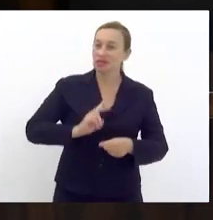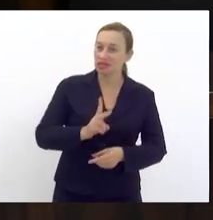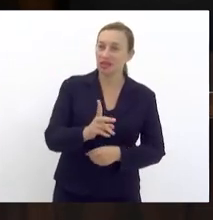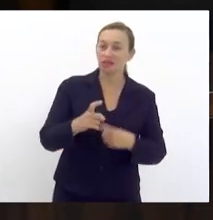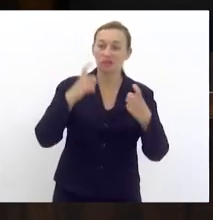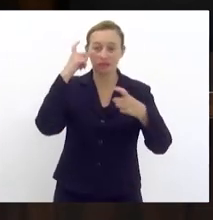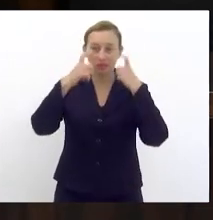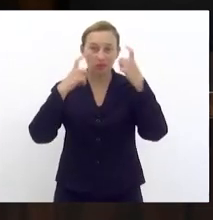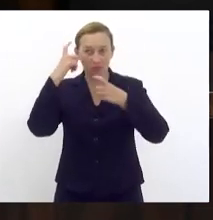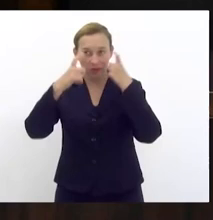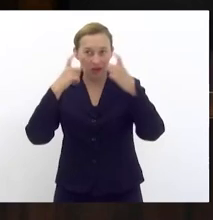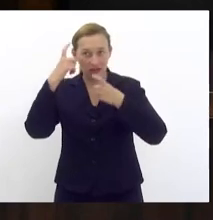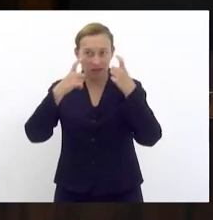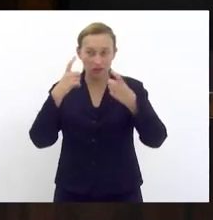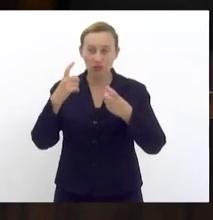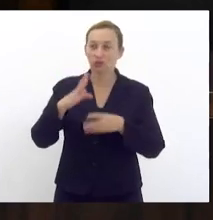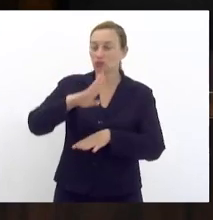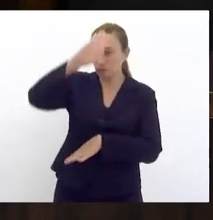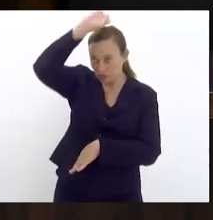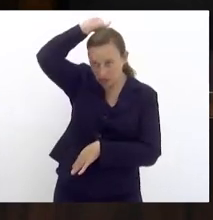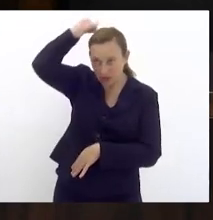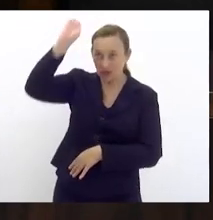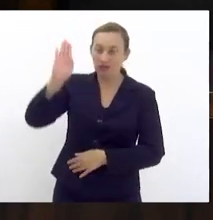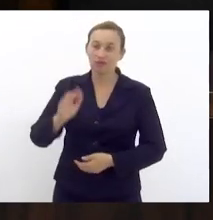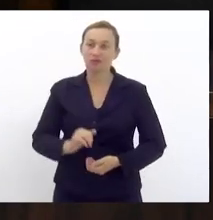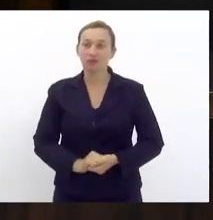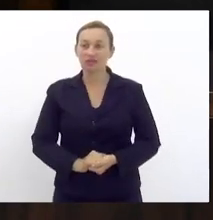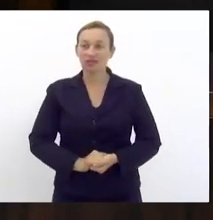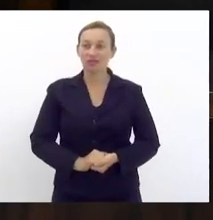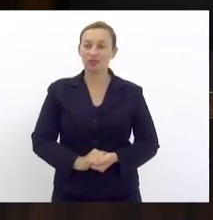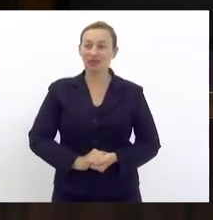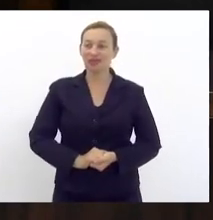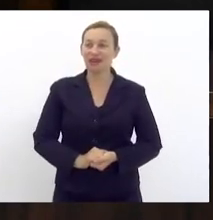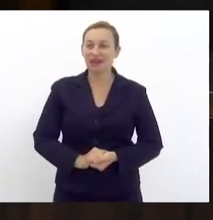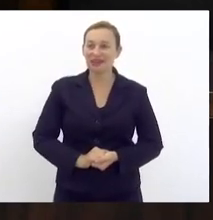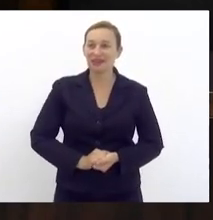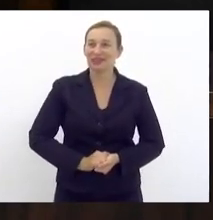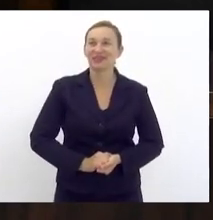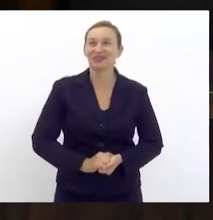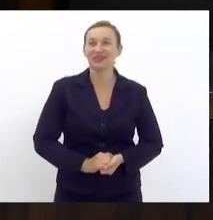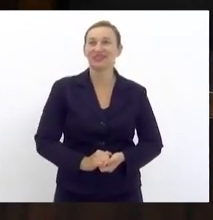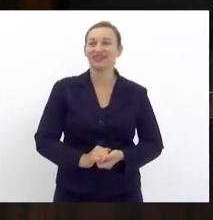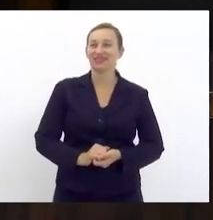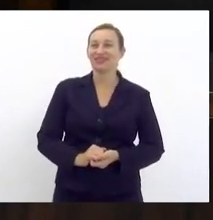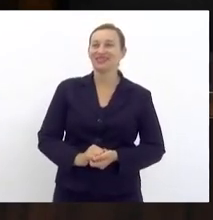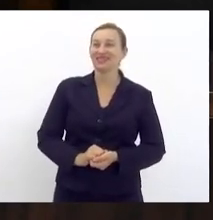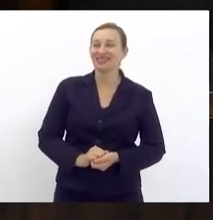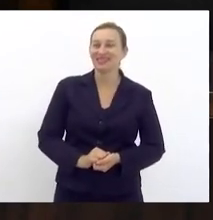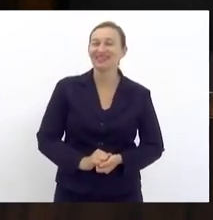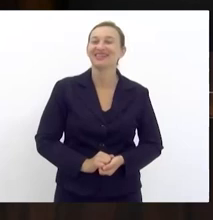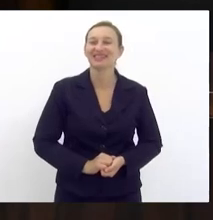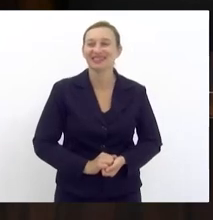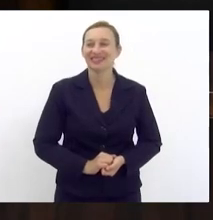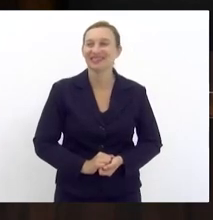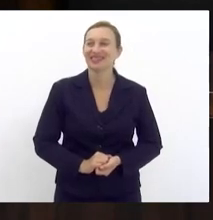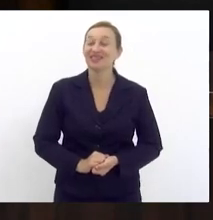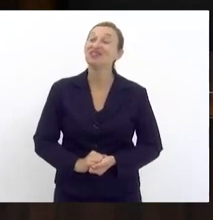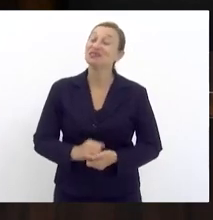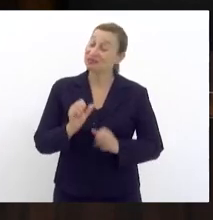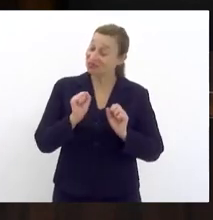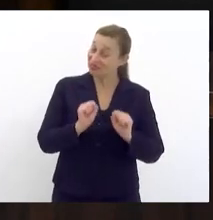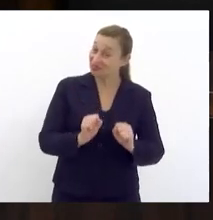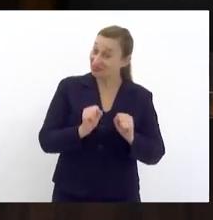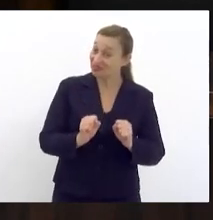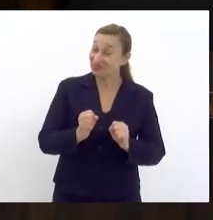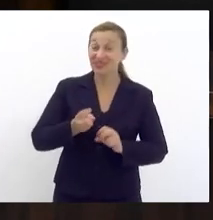essa corporação do Domínio do Bombeiro, estão sempre procurando, estão sempre próximo, trazendo sempre algumas demandas aqui, para que a gente possa